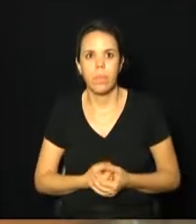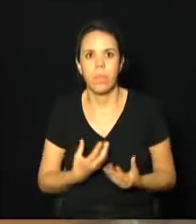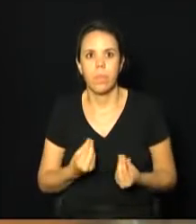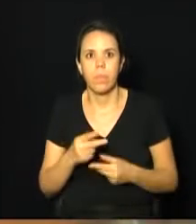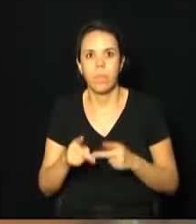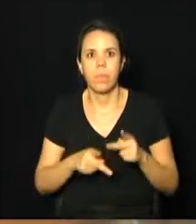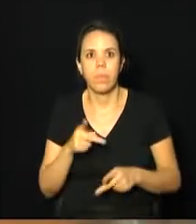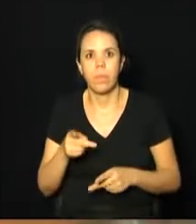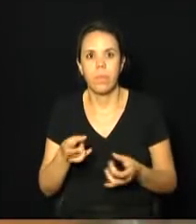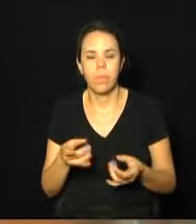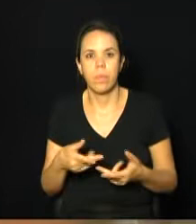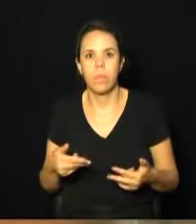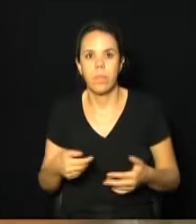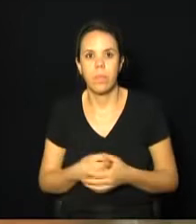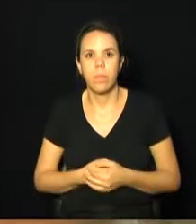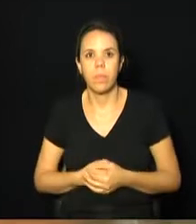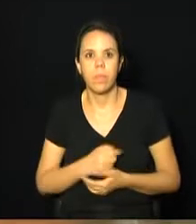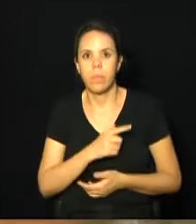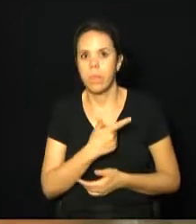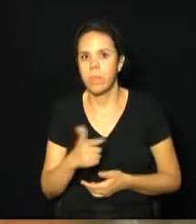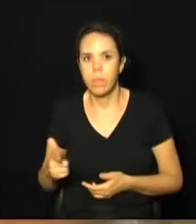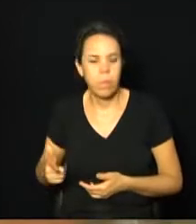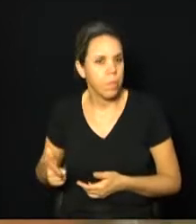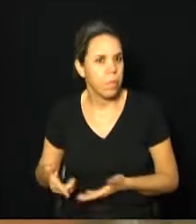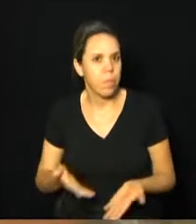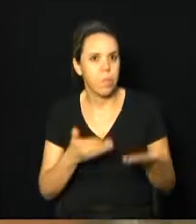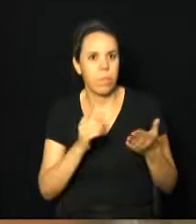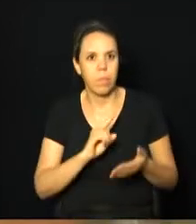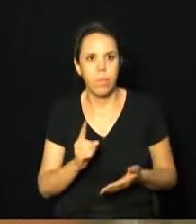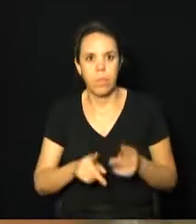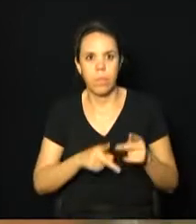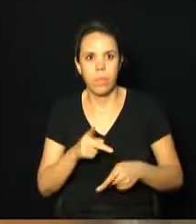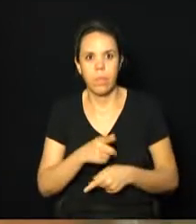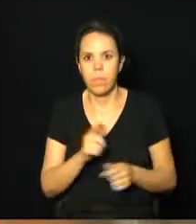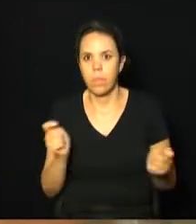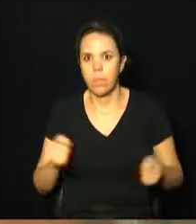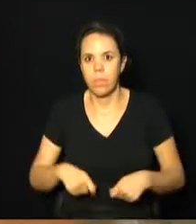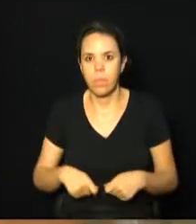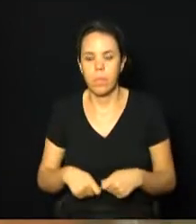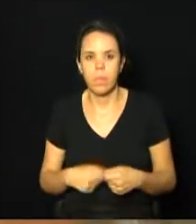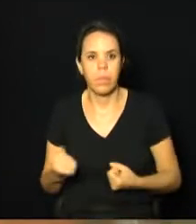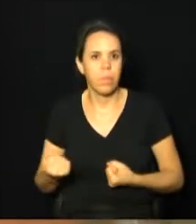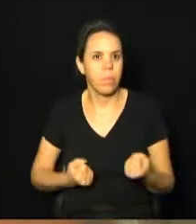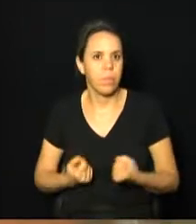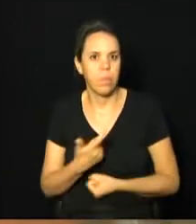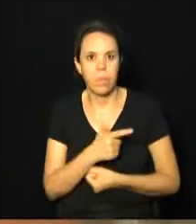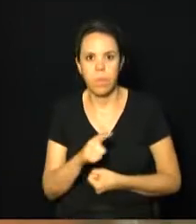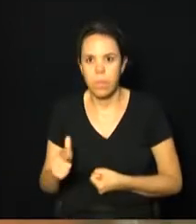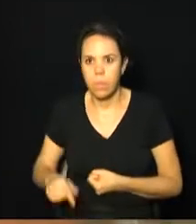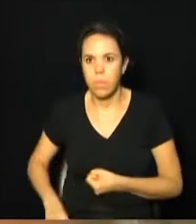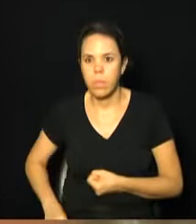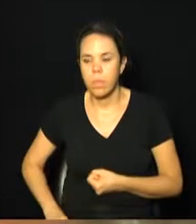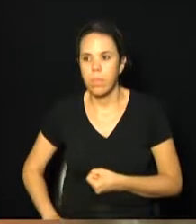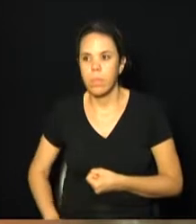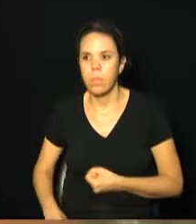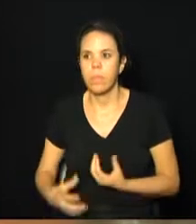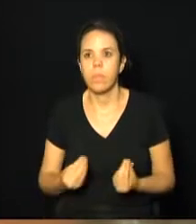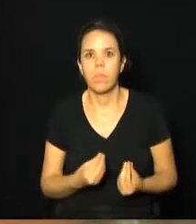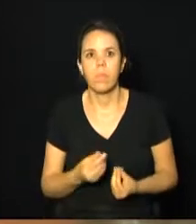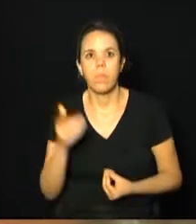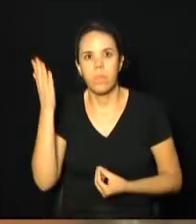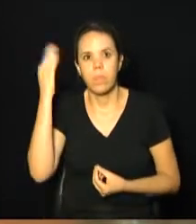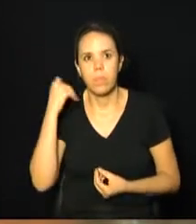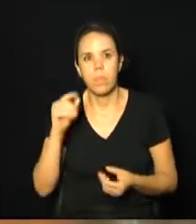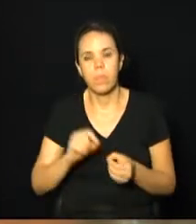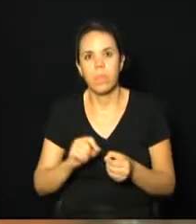Muitas pessoas descartam coisas que não tem para onde levar. Tem gente que não tem condições, não tem carro, não tem condução. Tem muitos que a gente sabe